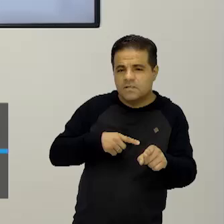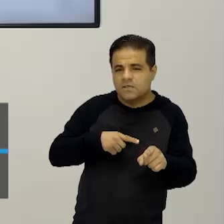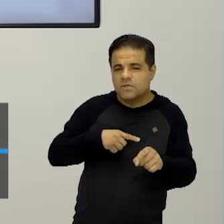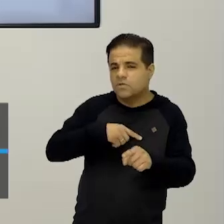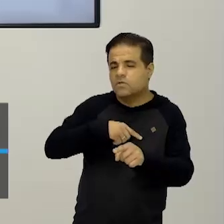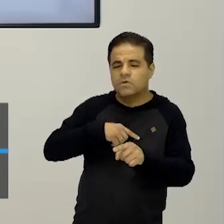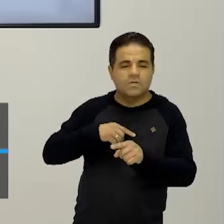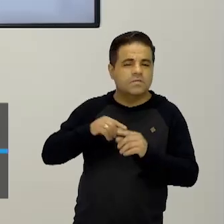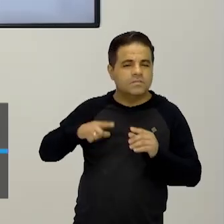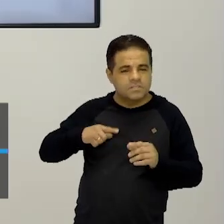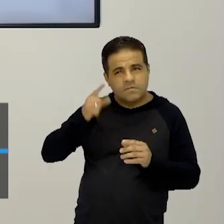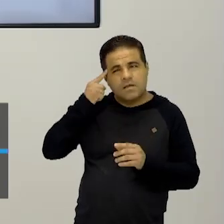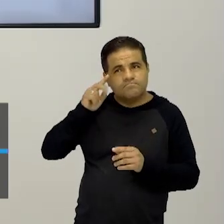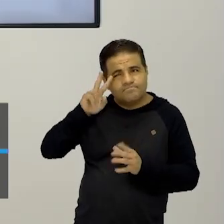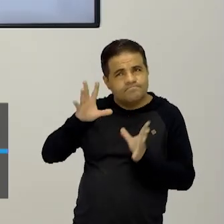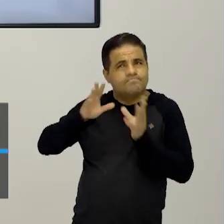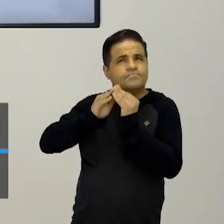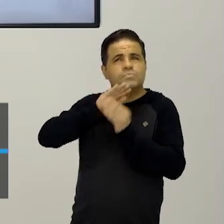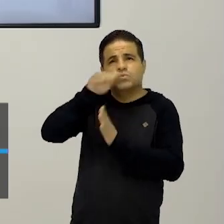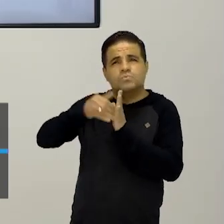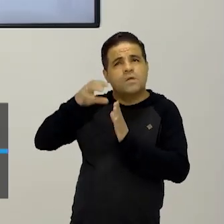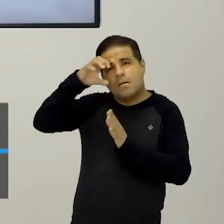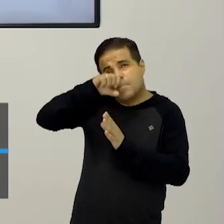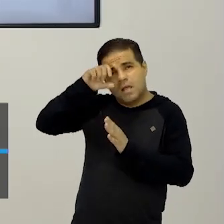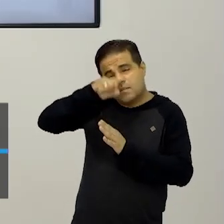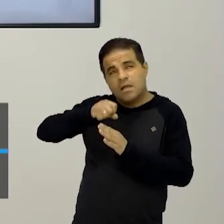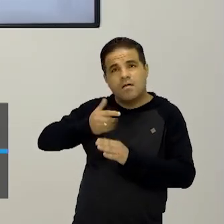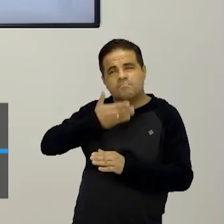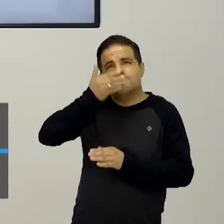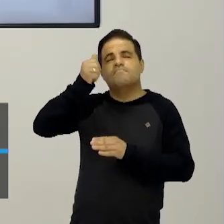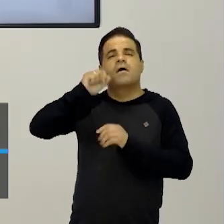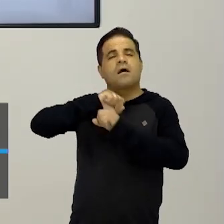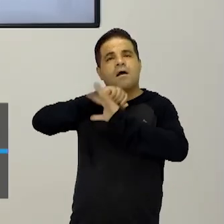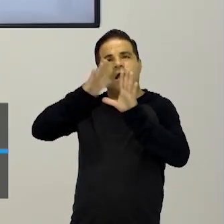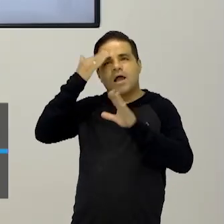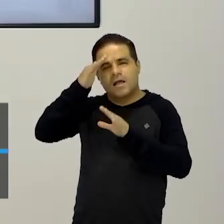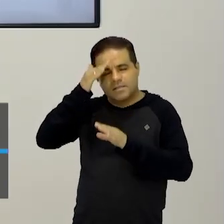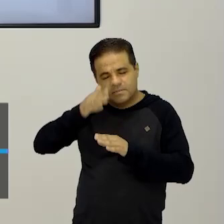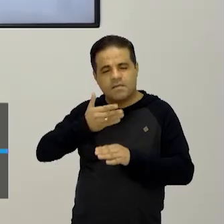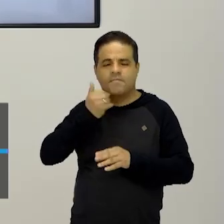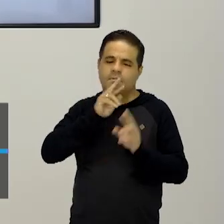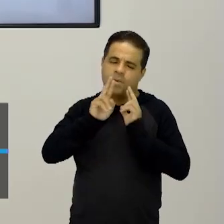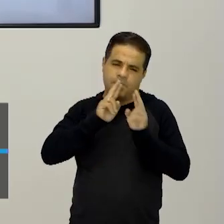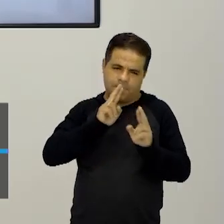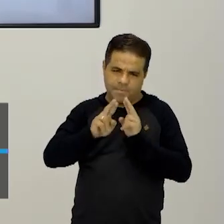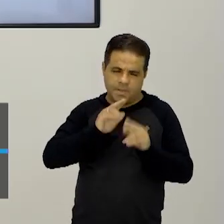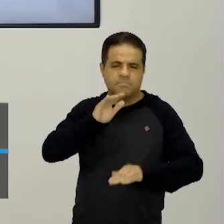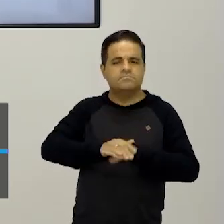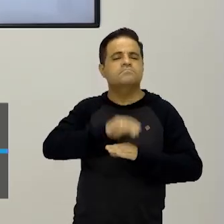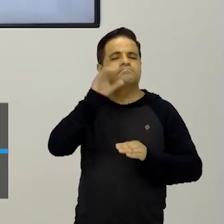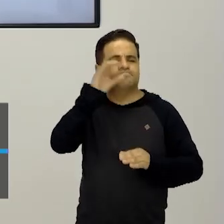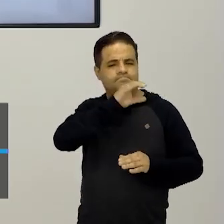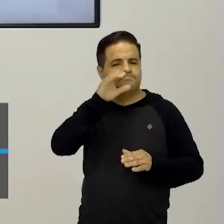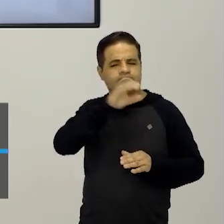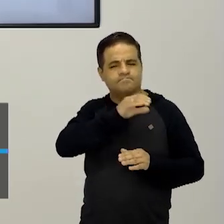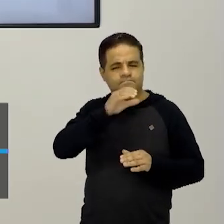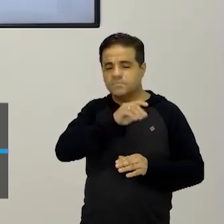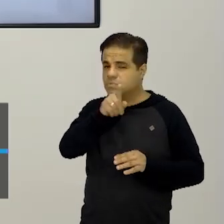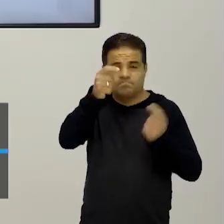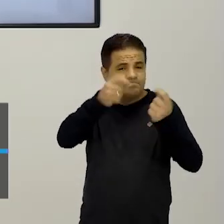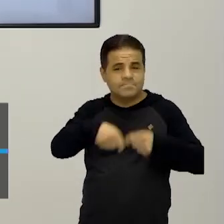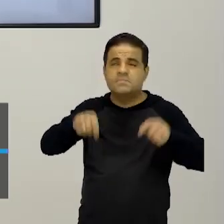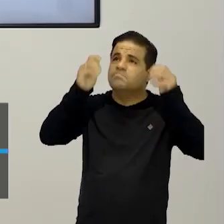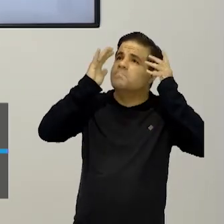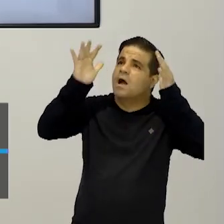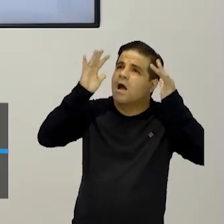a gente aprendeu no 2º bimestre, você vai conseguir compreender com muito mais facilidade e conseguir também responder mais rapidamente, né? Você não precisa